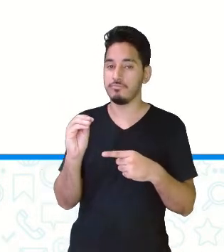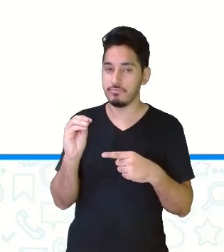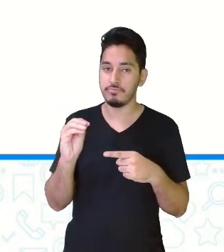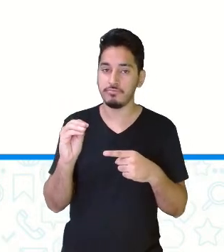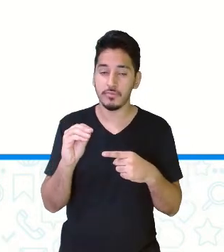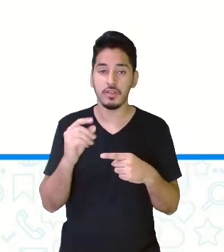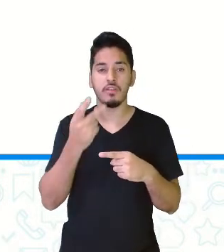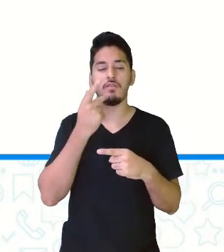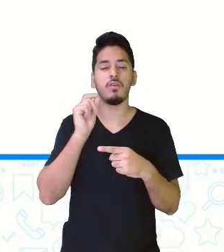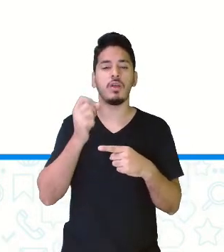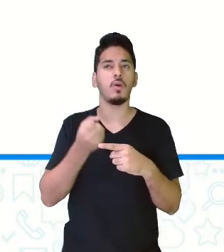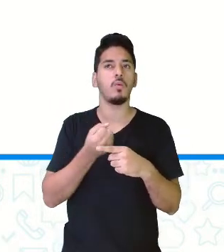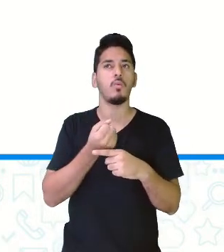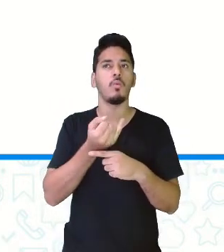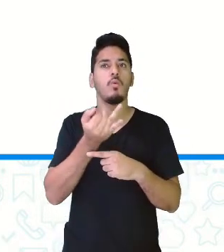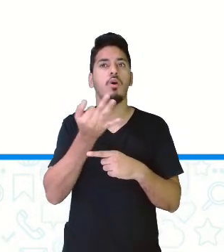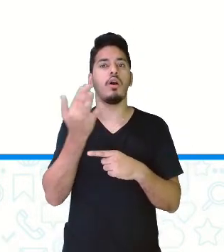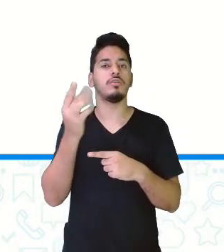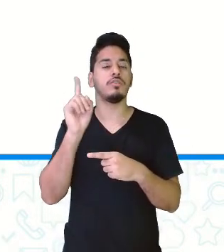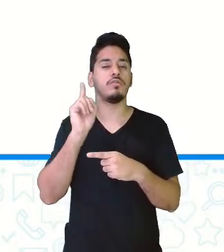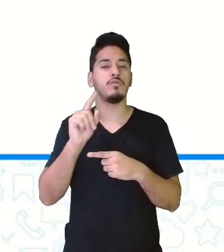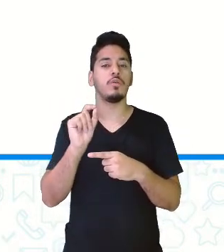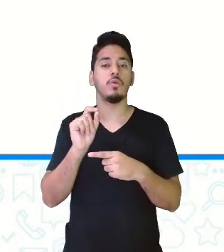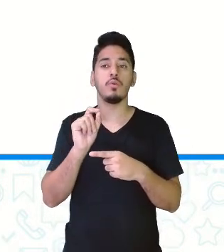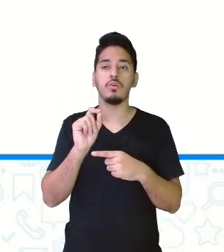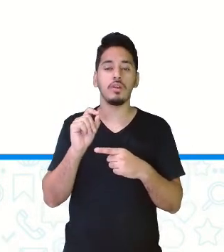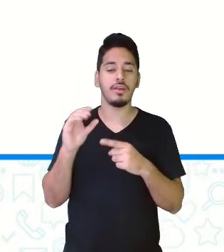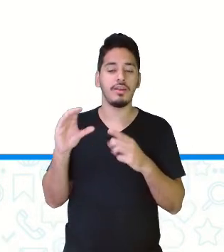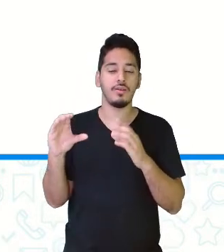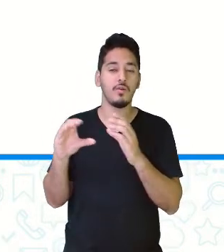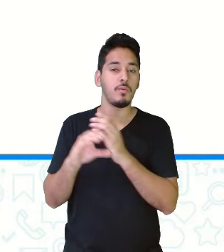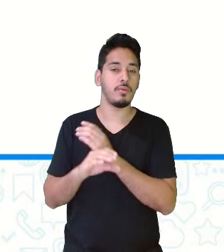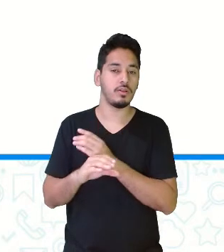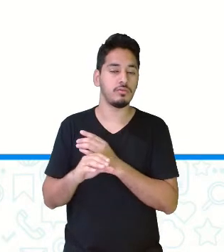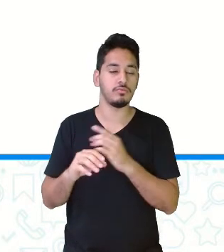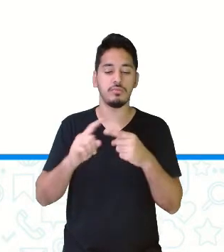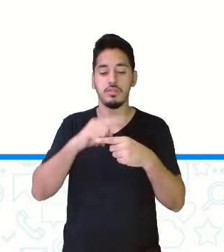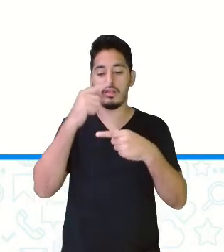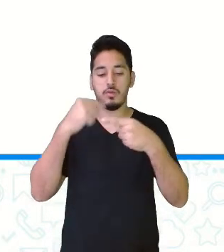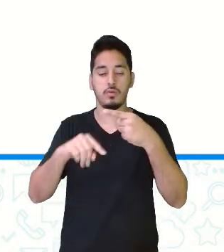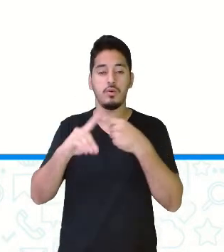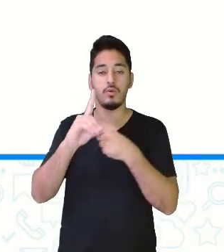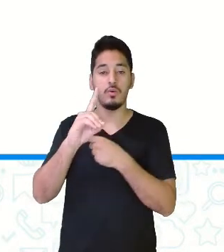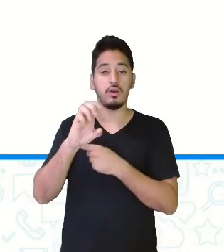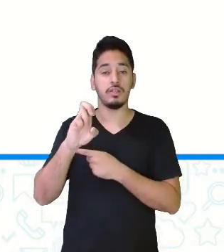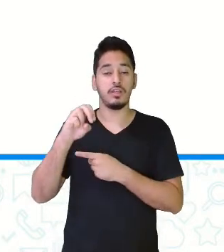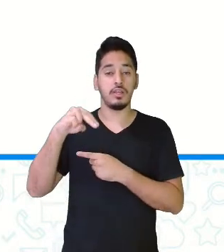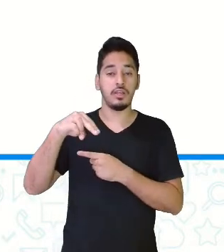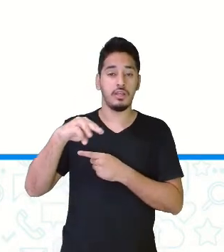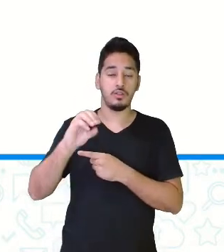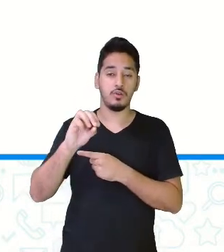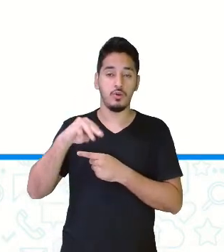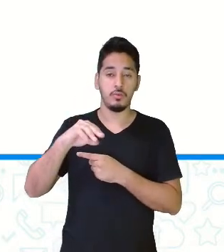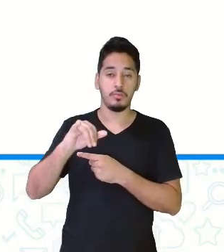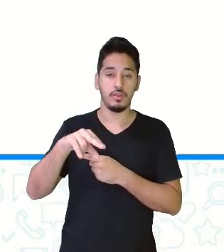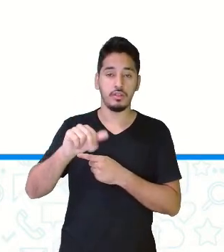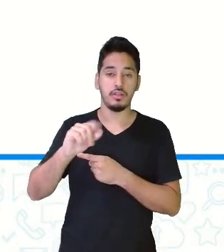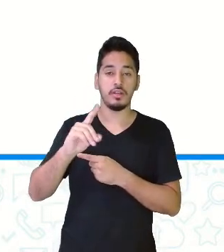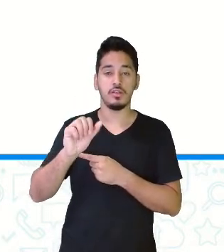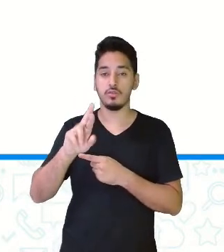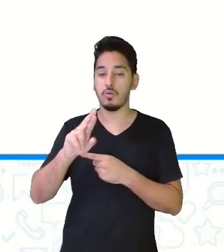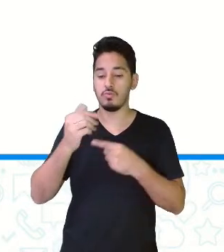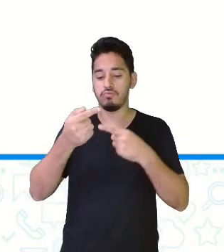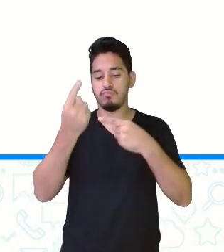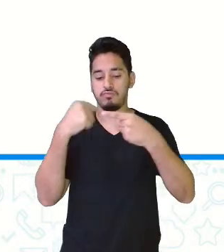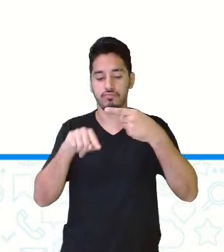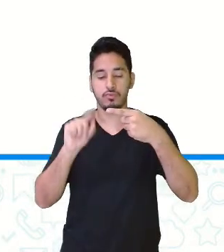indica quantas partes foram consideradas do todo. O denominador é escrito na parte inferior e